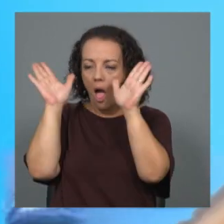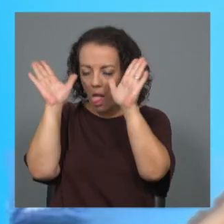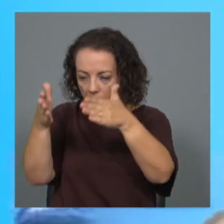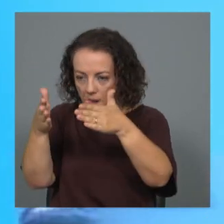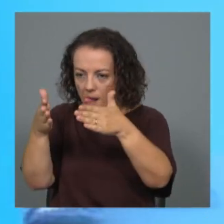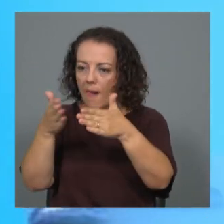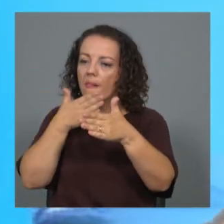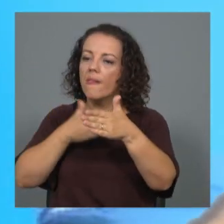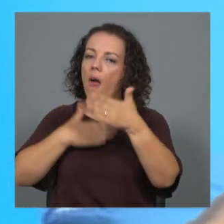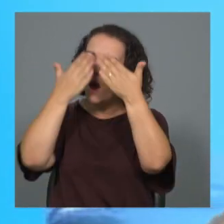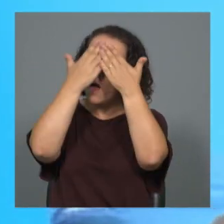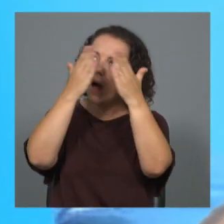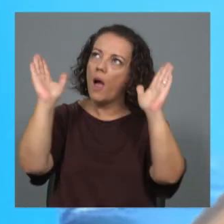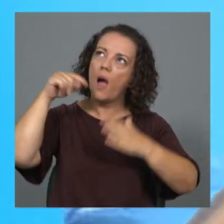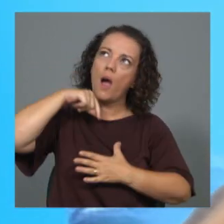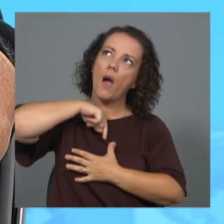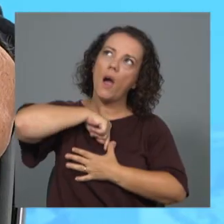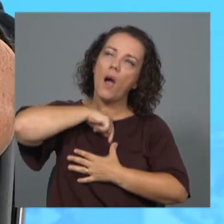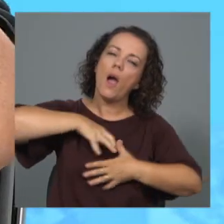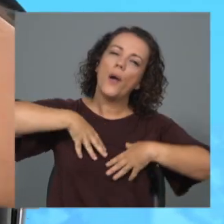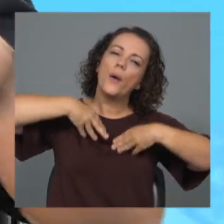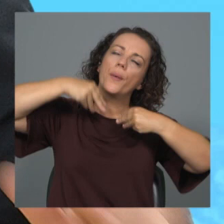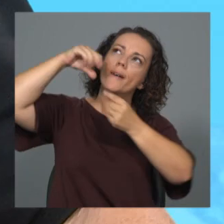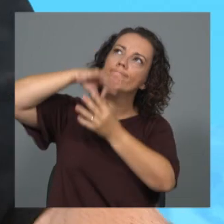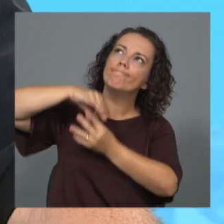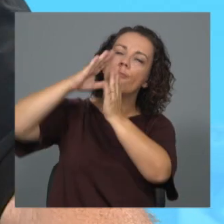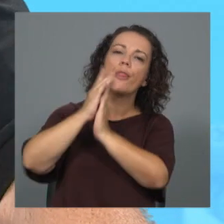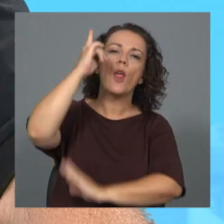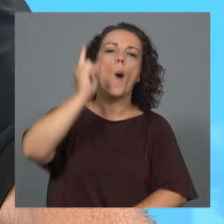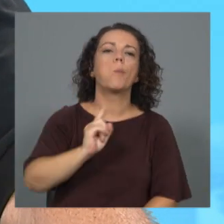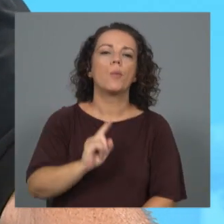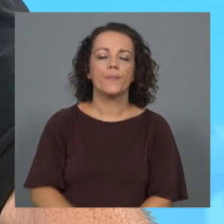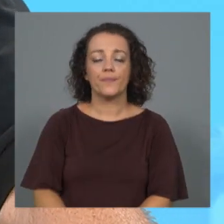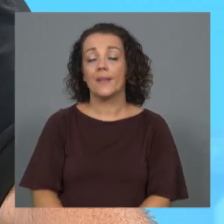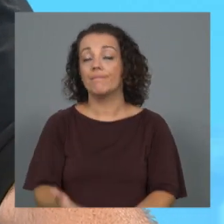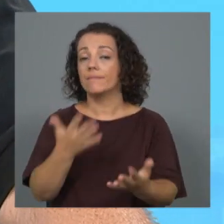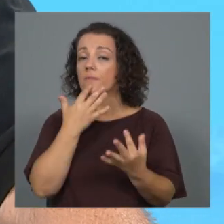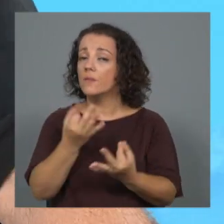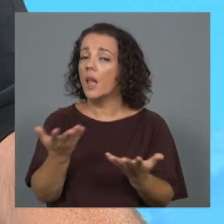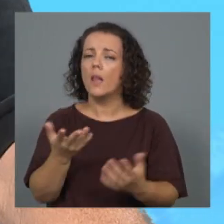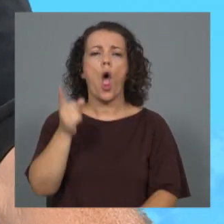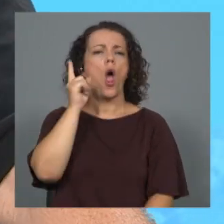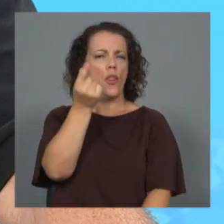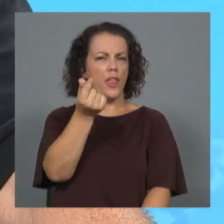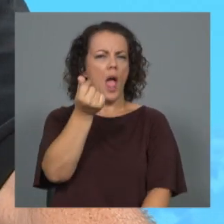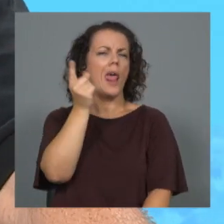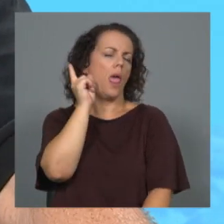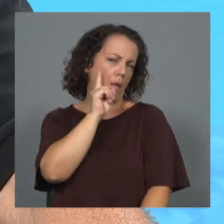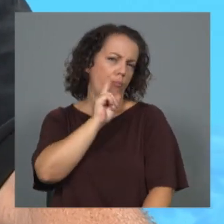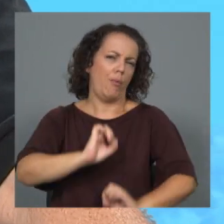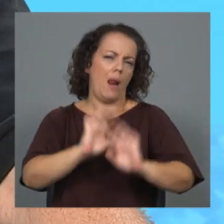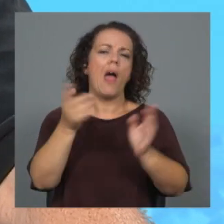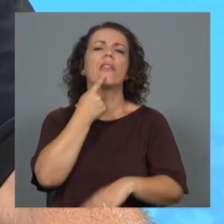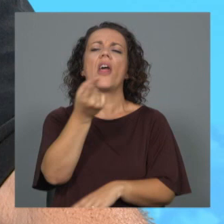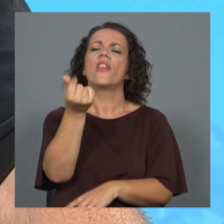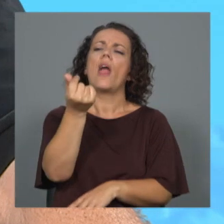que nos permita pôr em comunicação com Deus. Pois. Sem dúvida, que o dinheiro é importantíssimo. Não se pode dizer, o dinheiro não importa, importa é